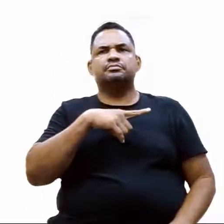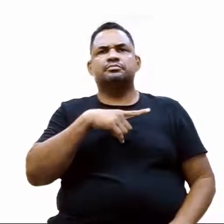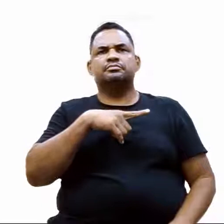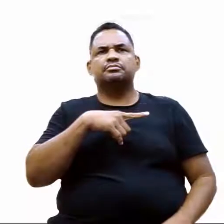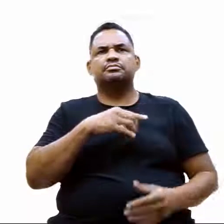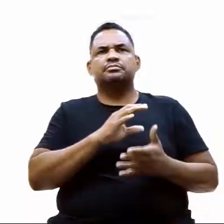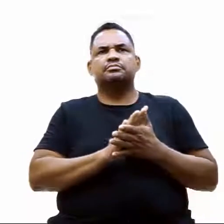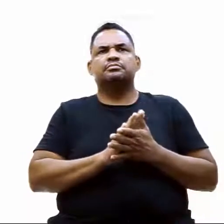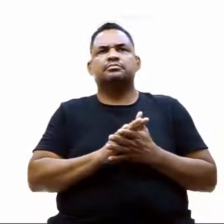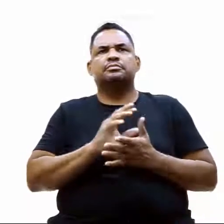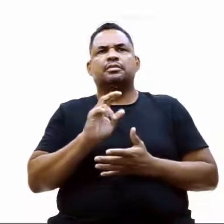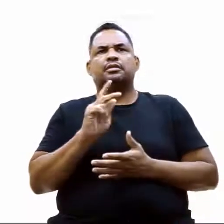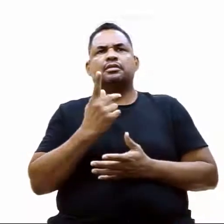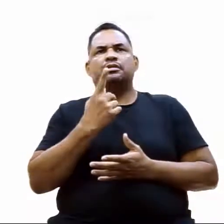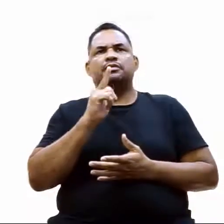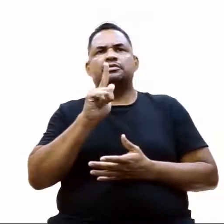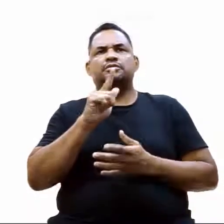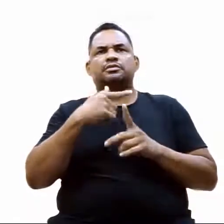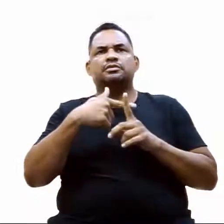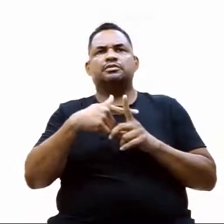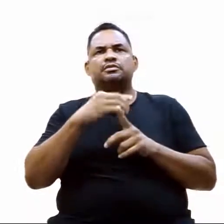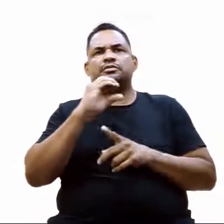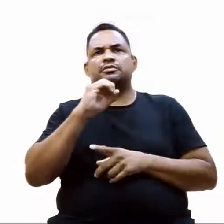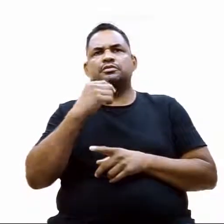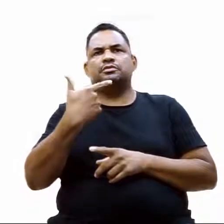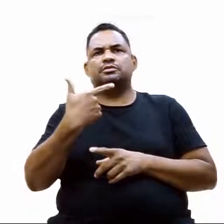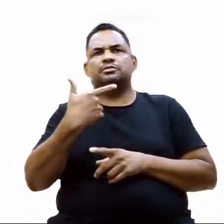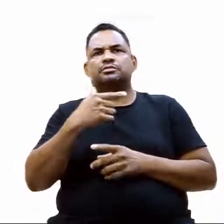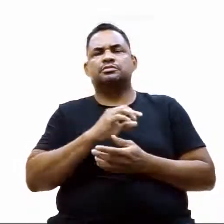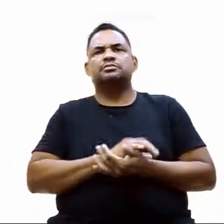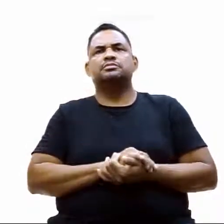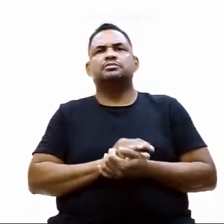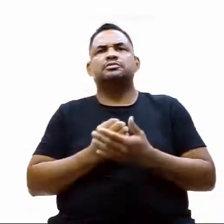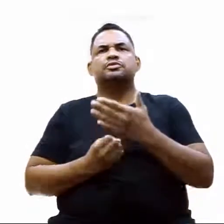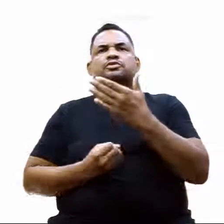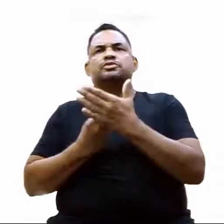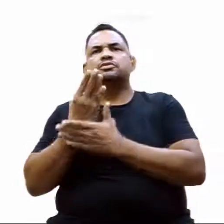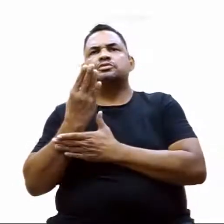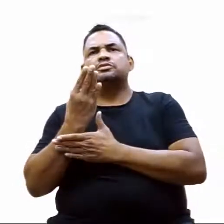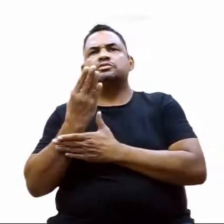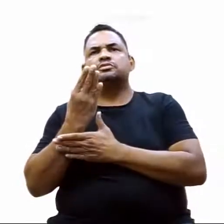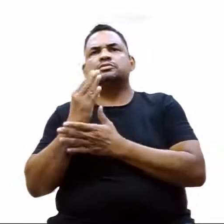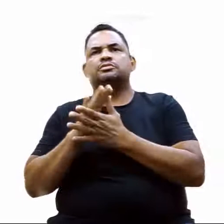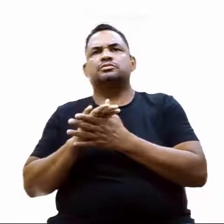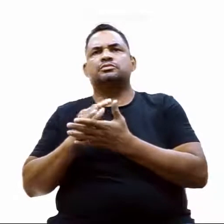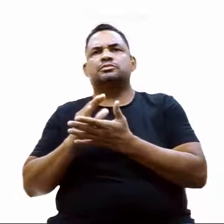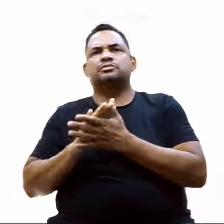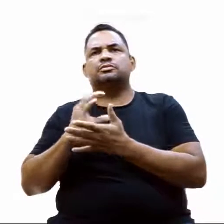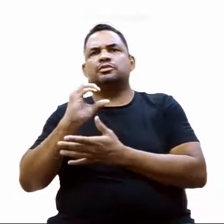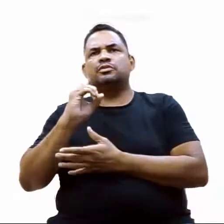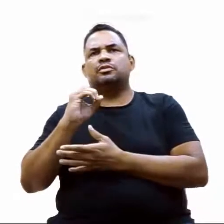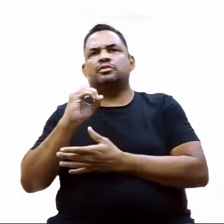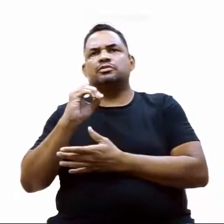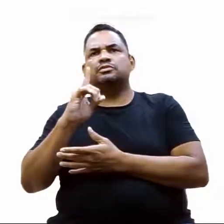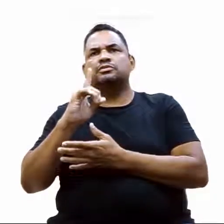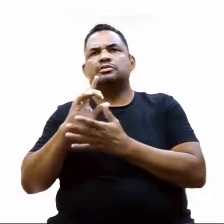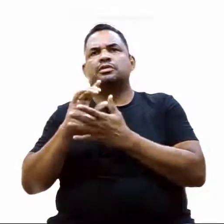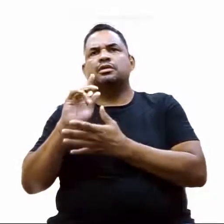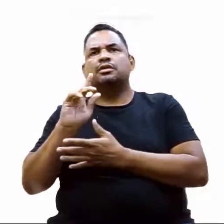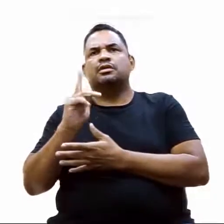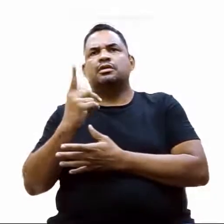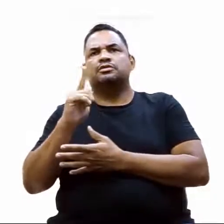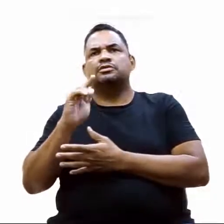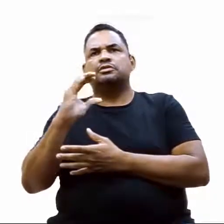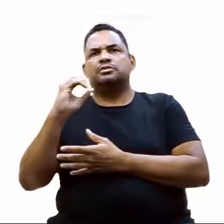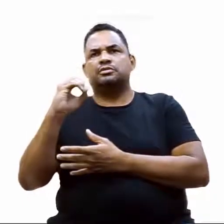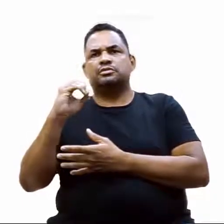mercúrio mais oxigênio formando óxido de mercúrio. Tudo bem.